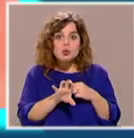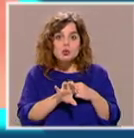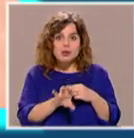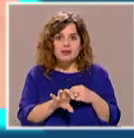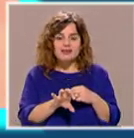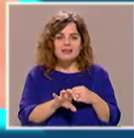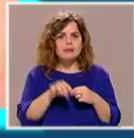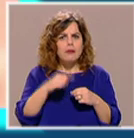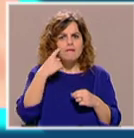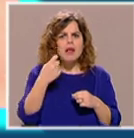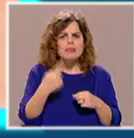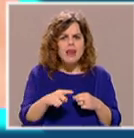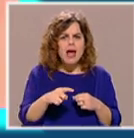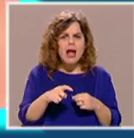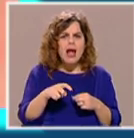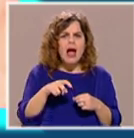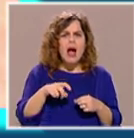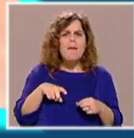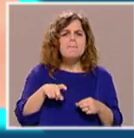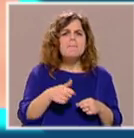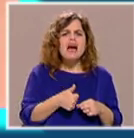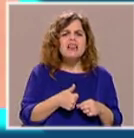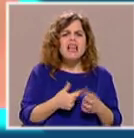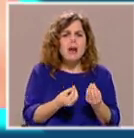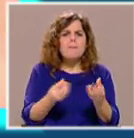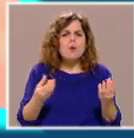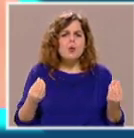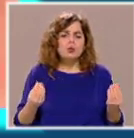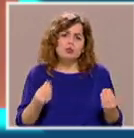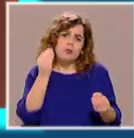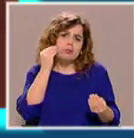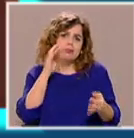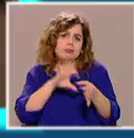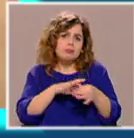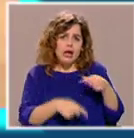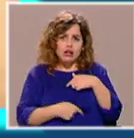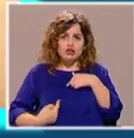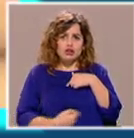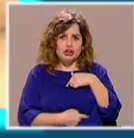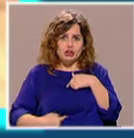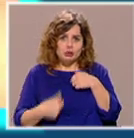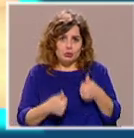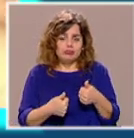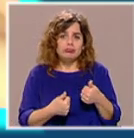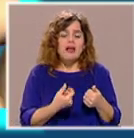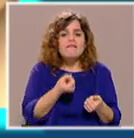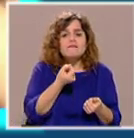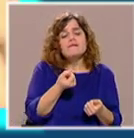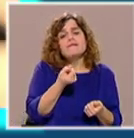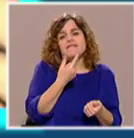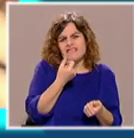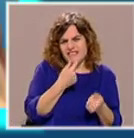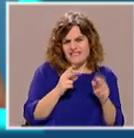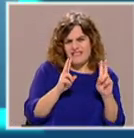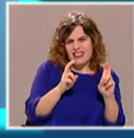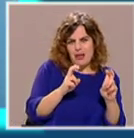que aqui há muitas bactérias, mas fazem parte da microbiota intestinal. Produzem algumas vitaminas e